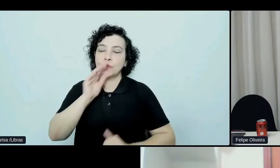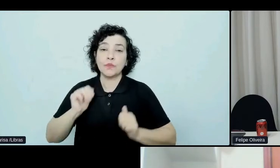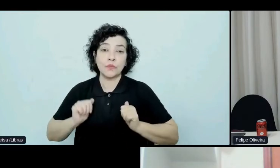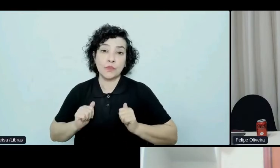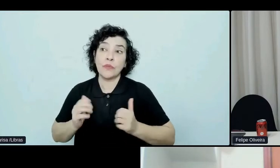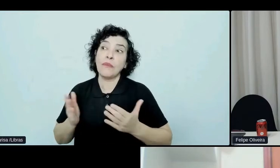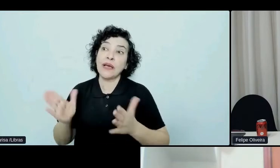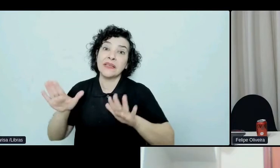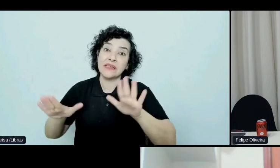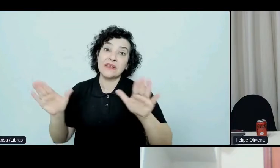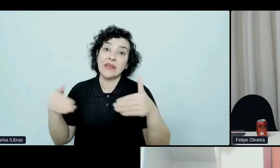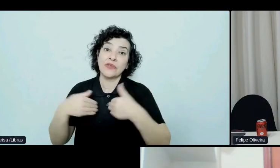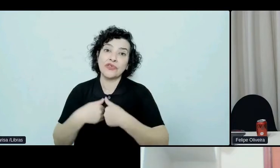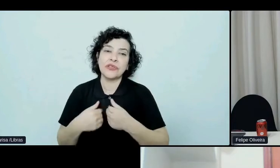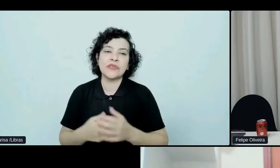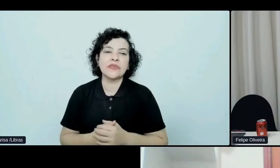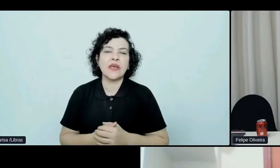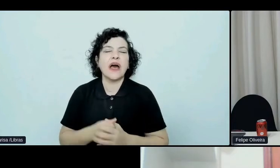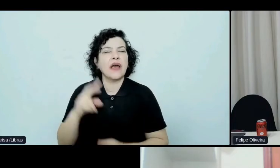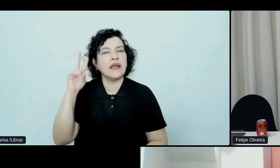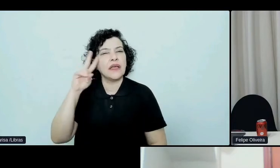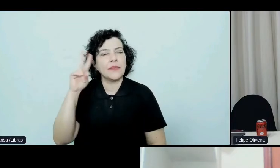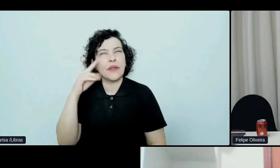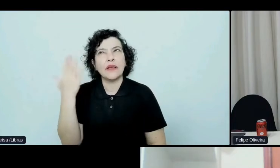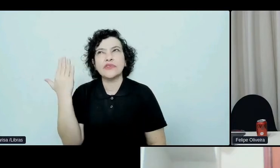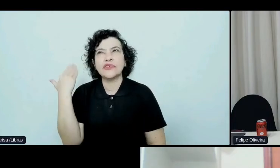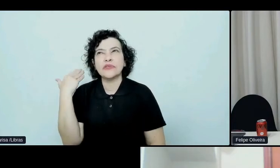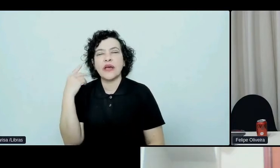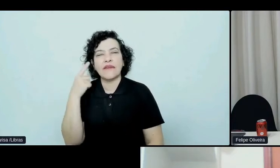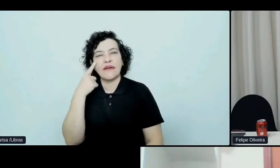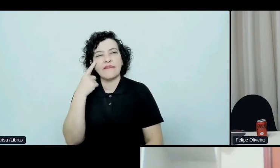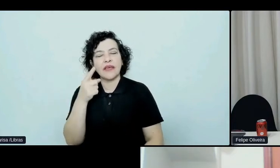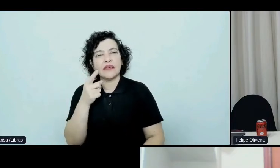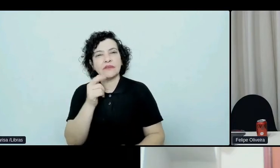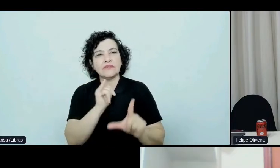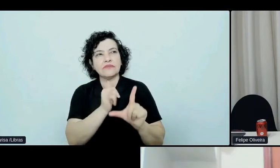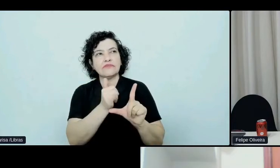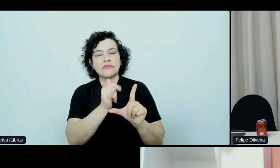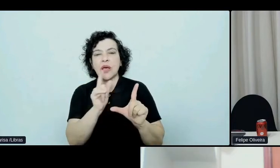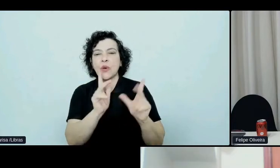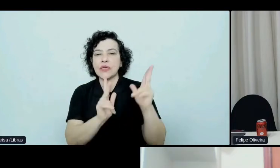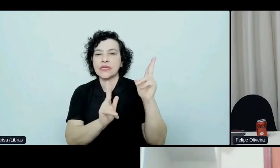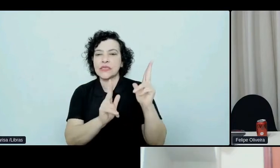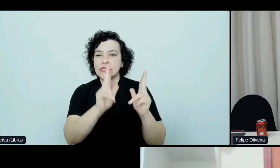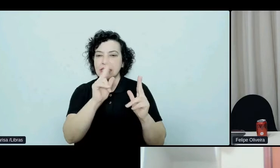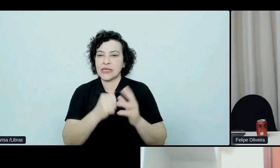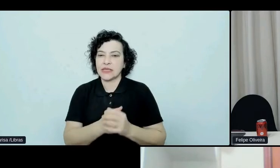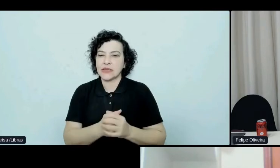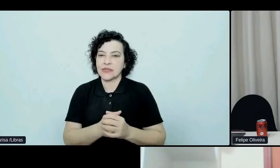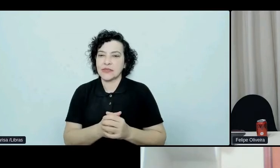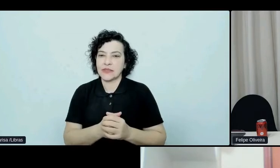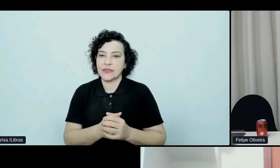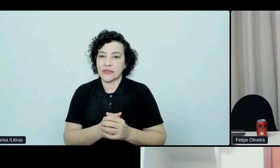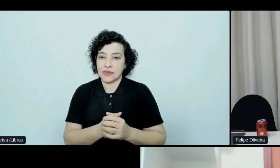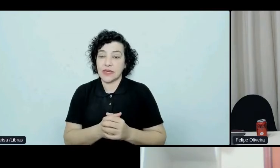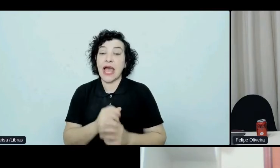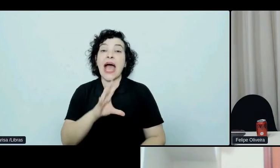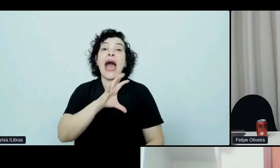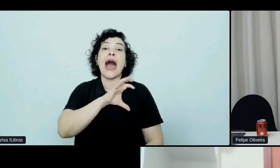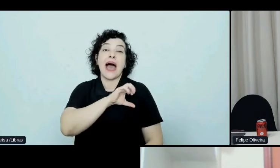cima. Então, isso traz uma visão de mascarar os comportamentos